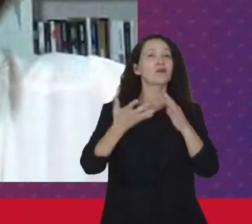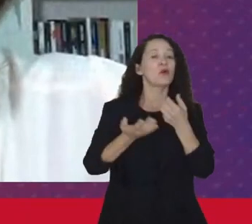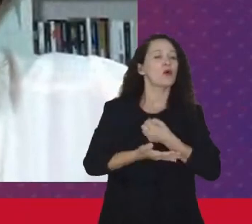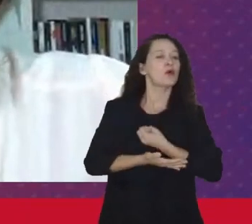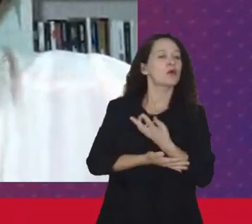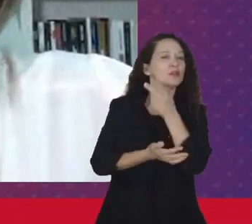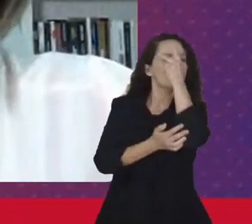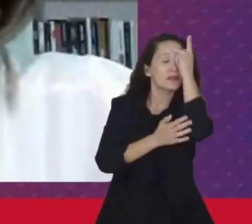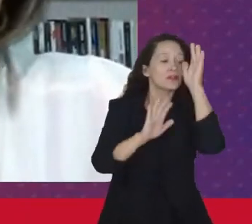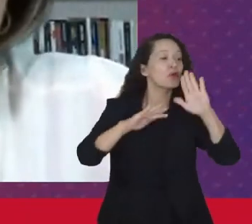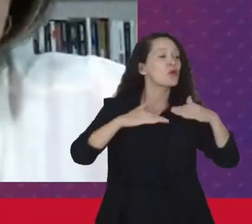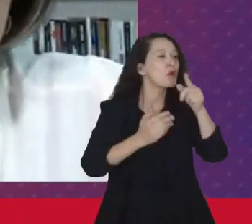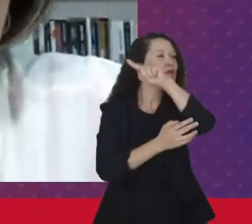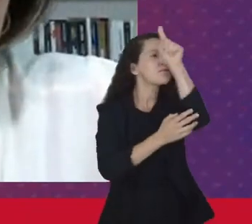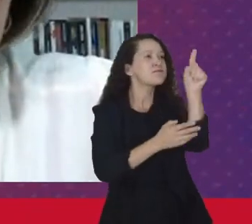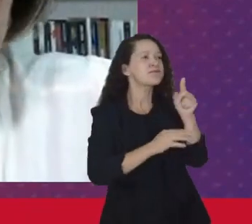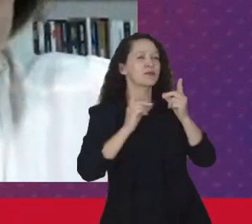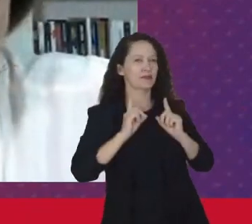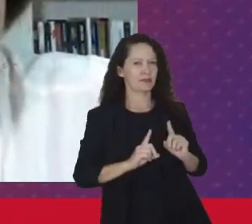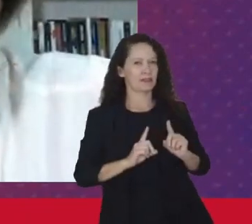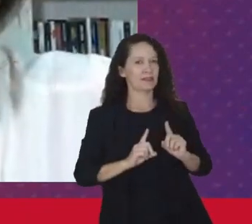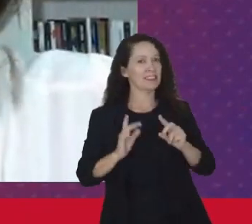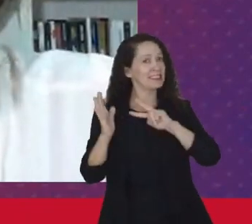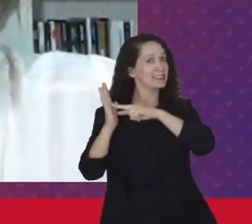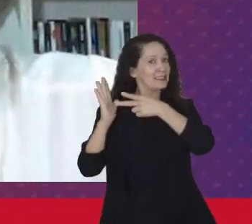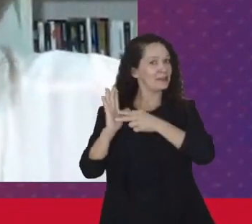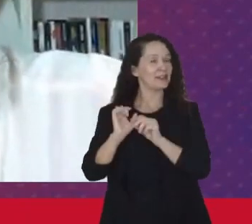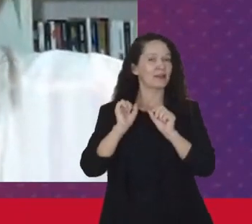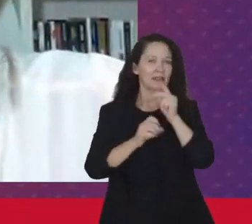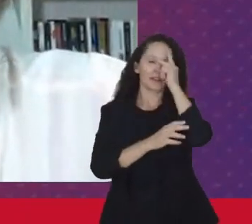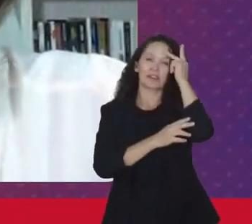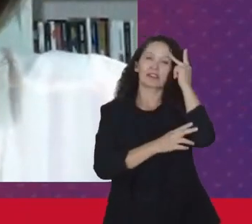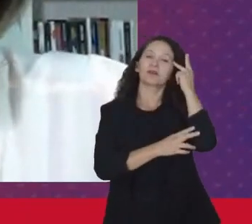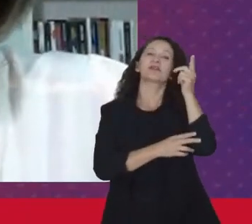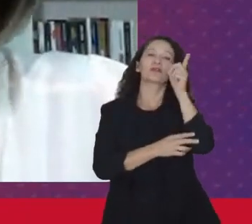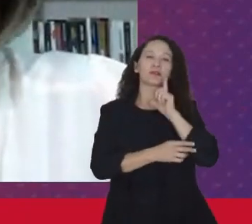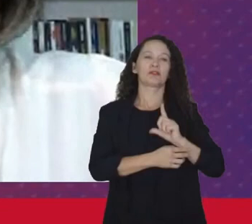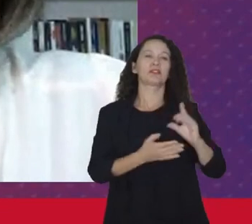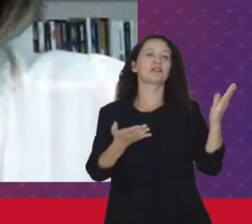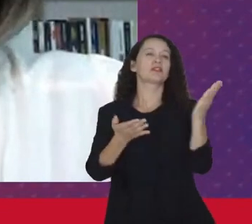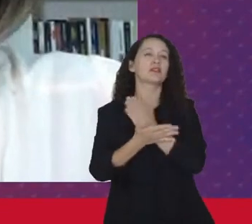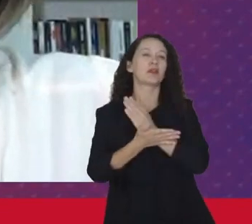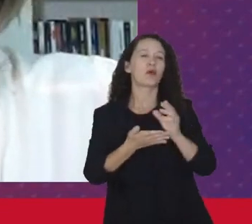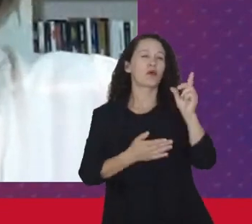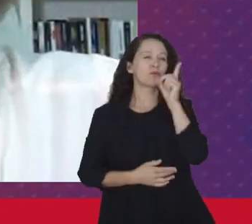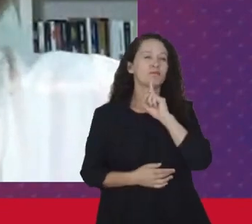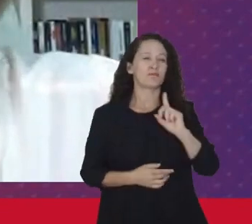pessoas com deficiência? As pessoas com deficiência são aquelas que têm algum